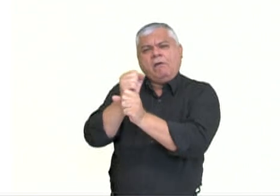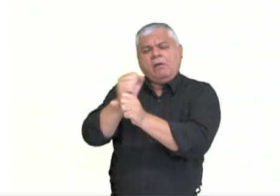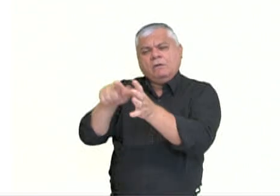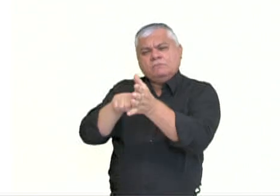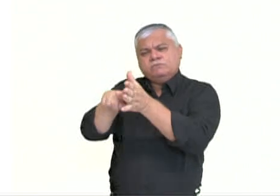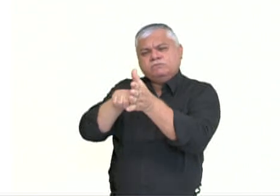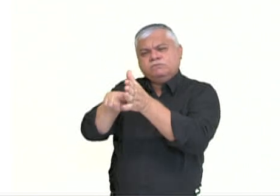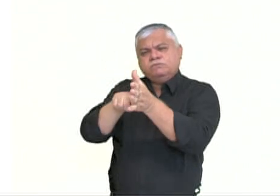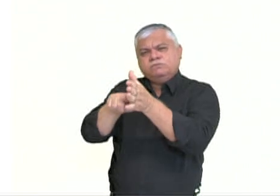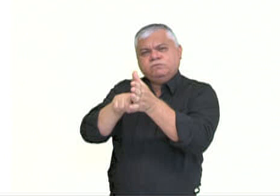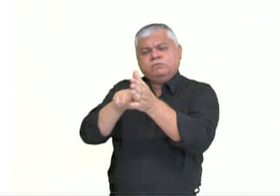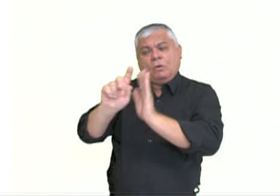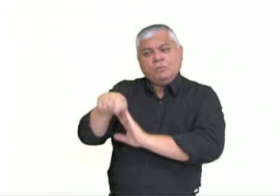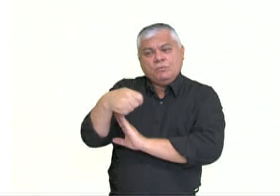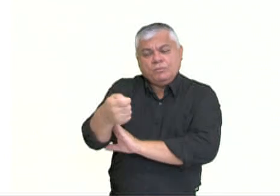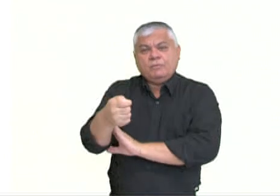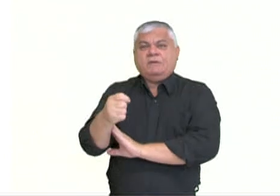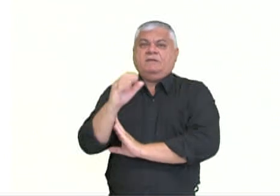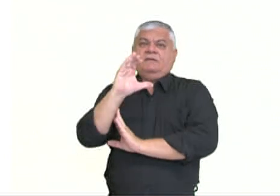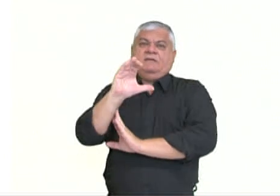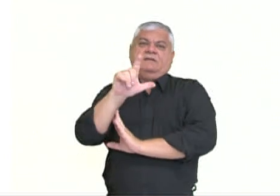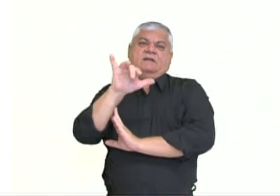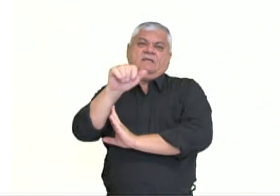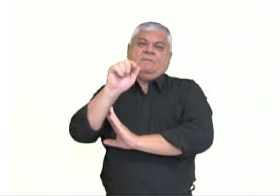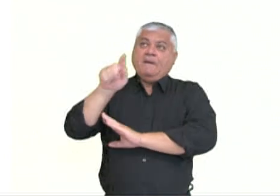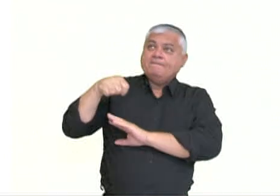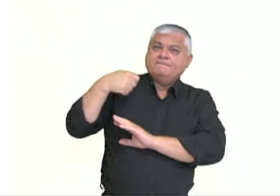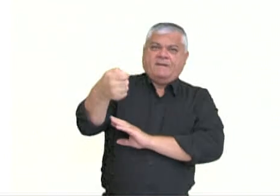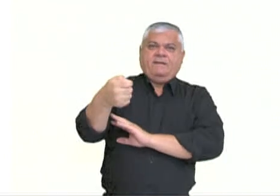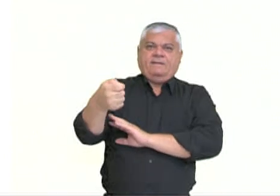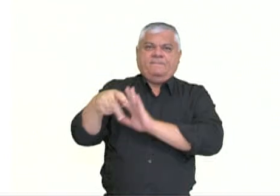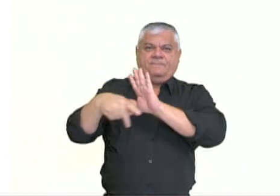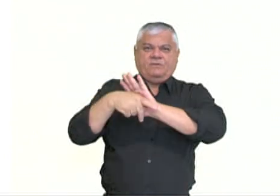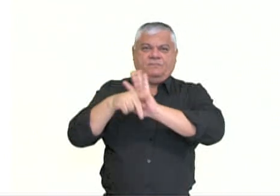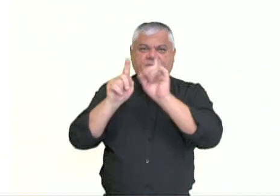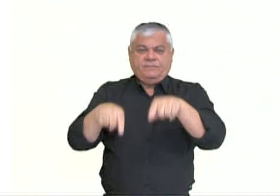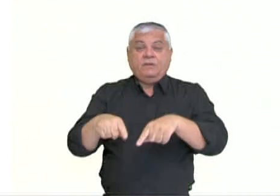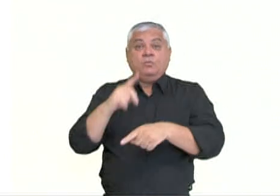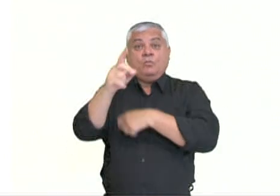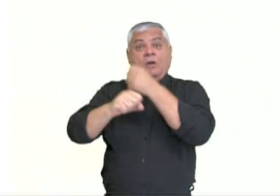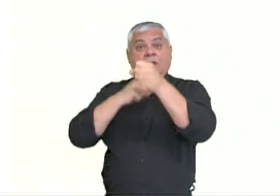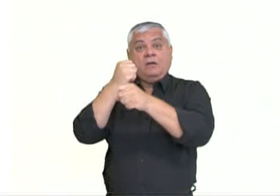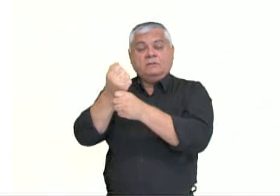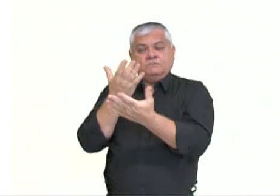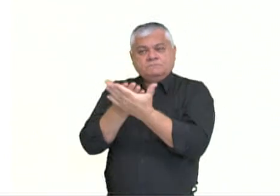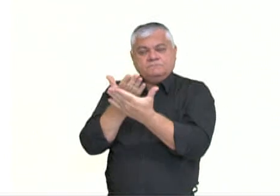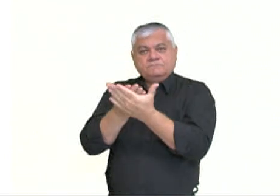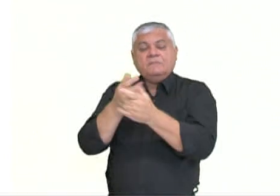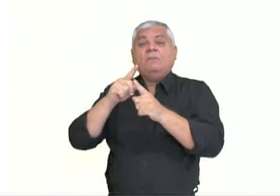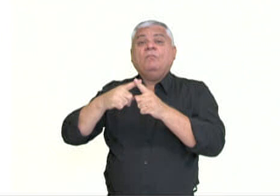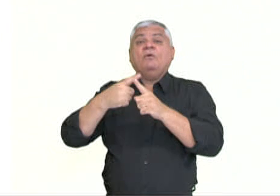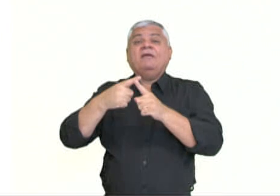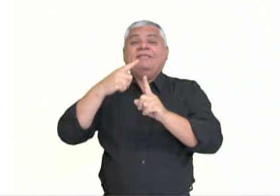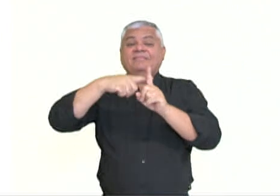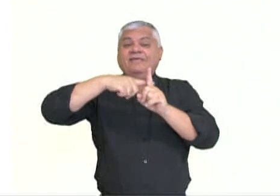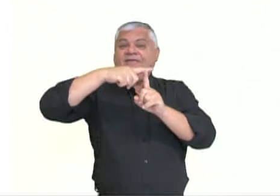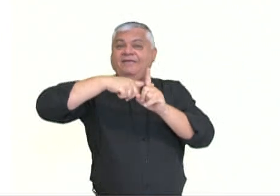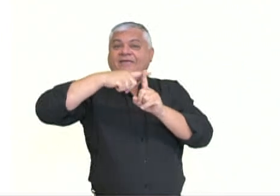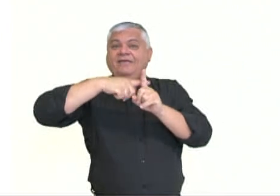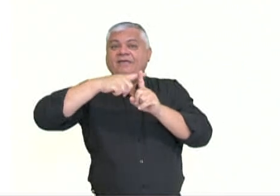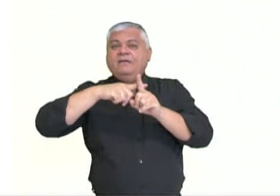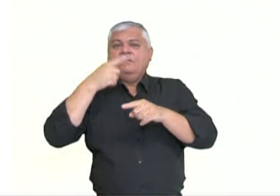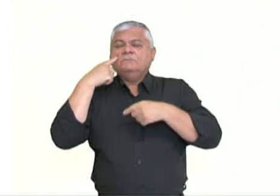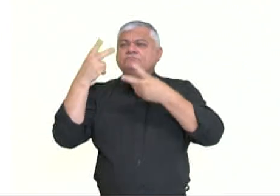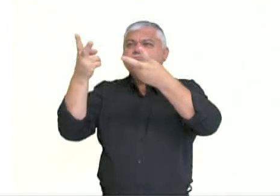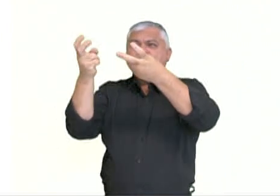estabelecem os tipos climáticos. Então, o clima é definido como a média do tempo meteorológico ou atmosférico